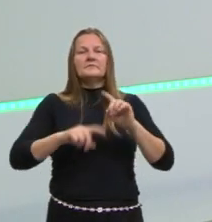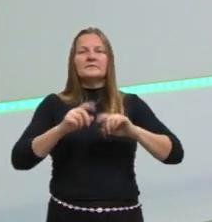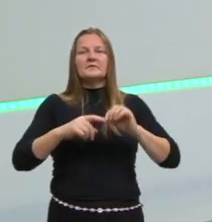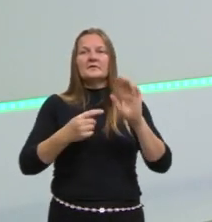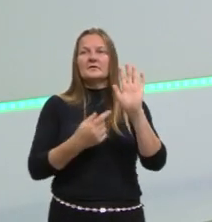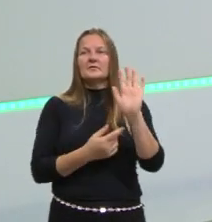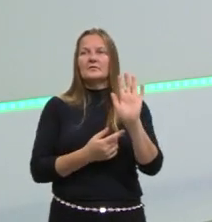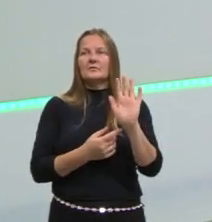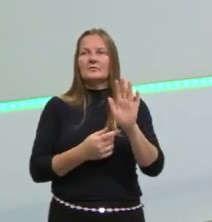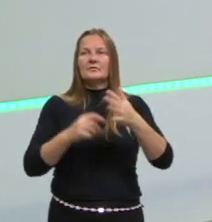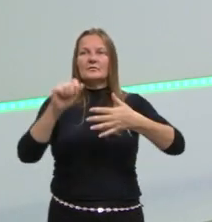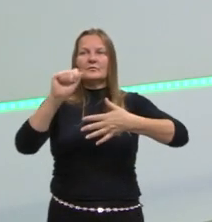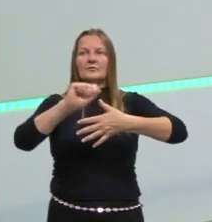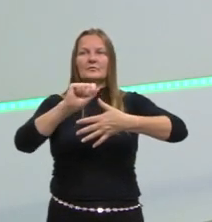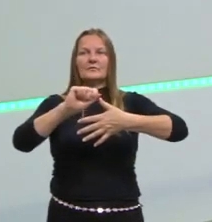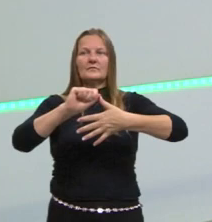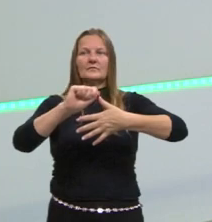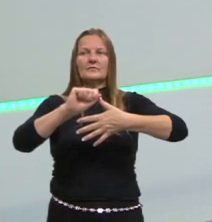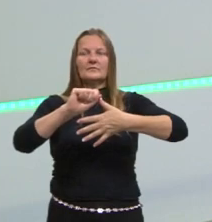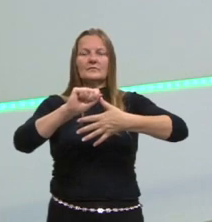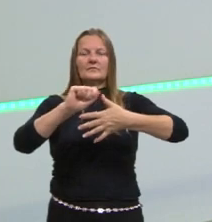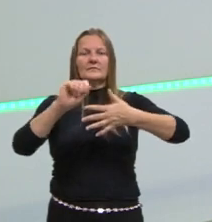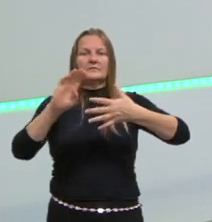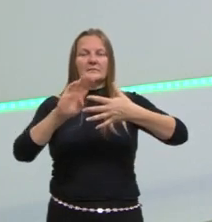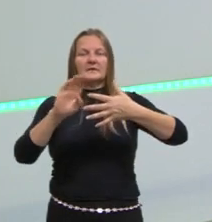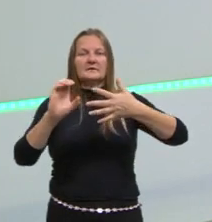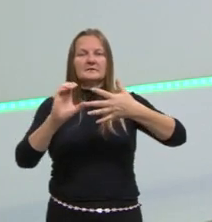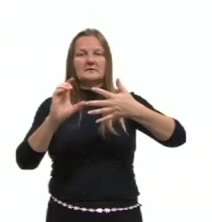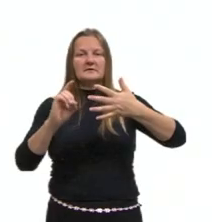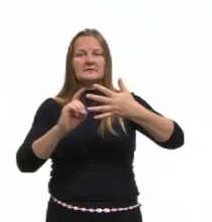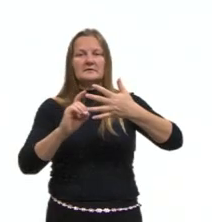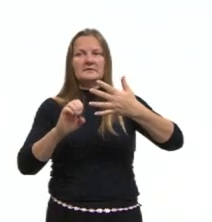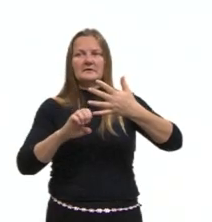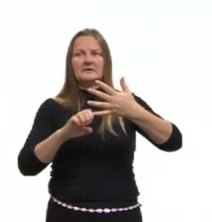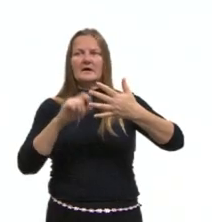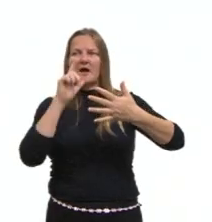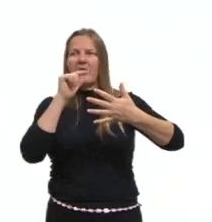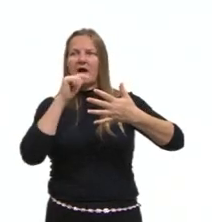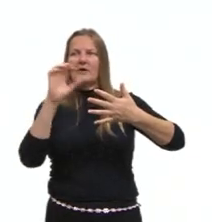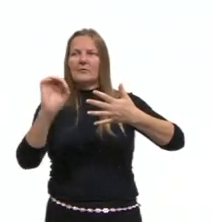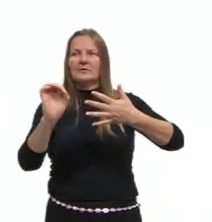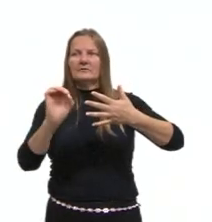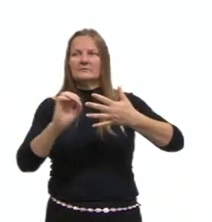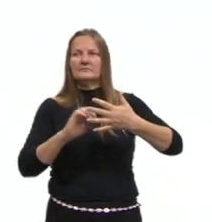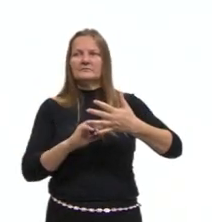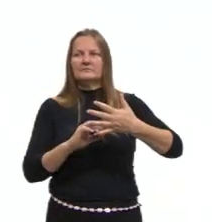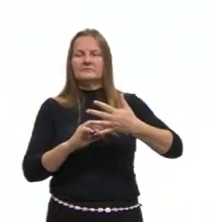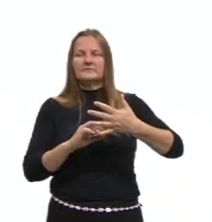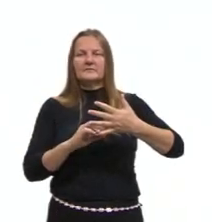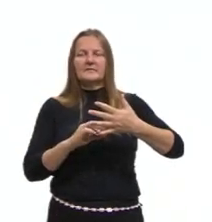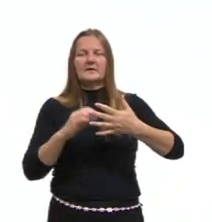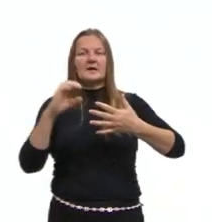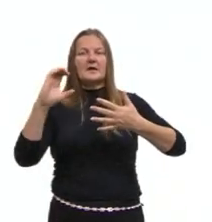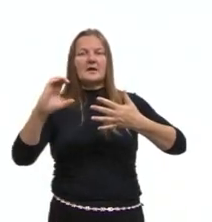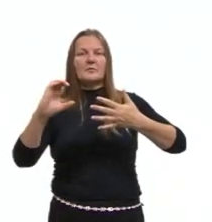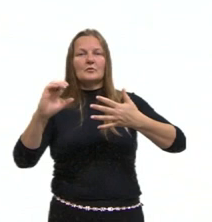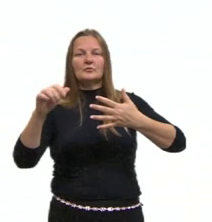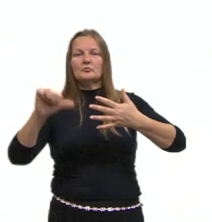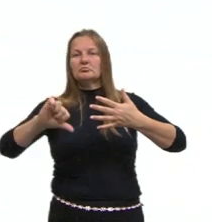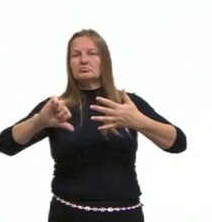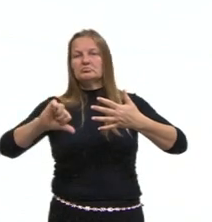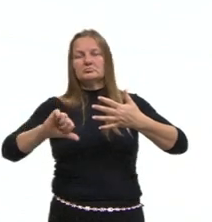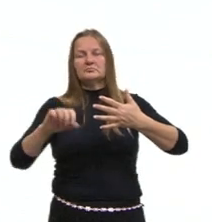alternativa é o metano dessas opções né porque a água não é combustível carbono residual e biomassa